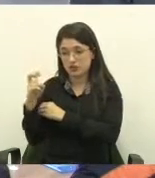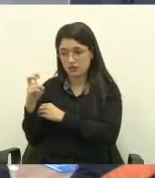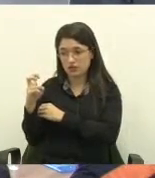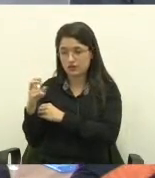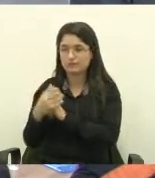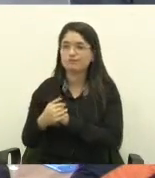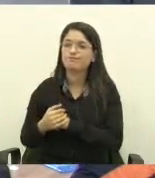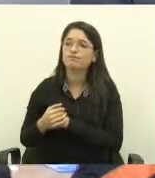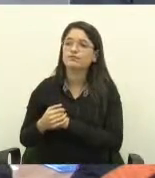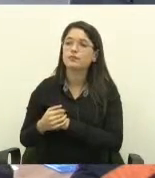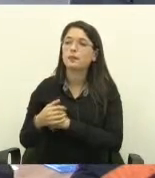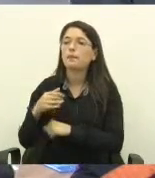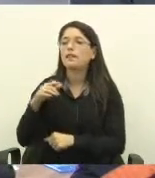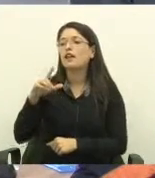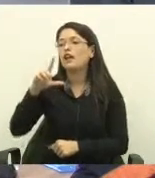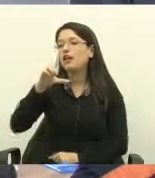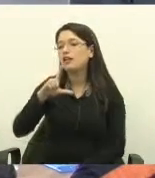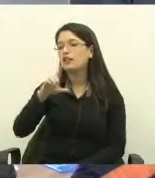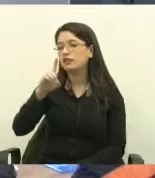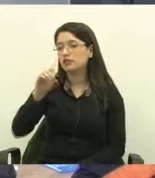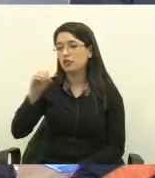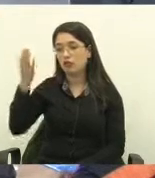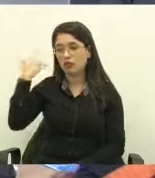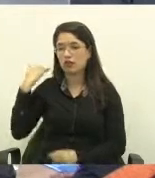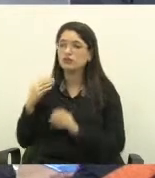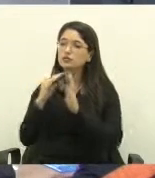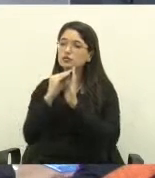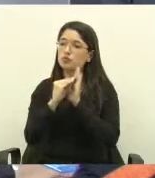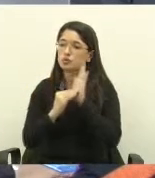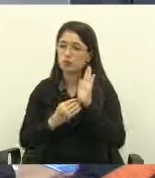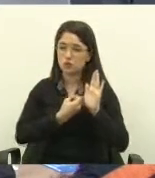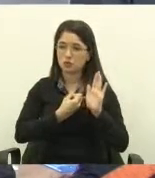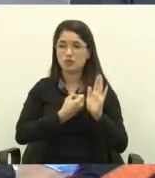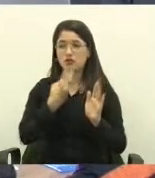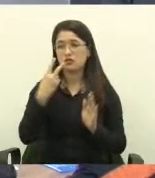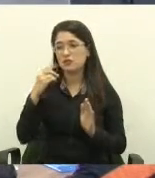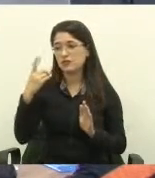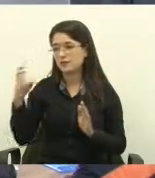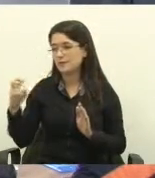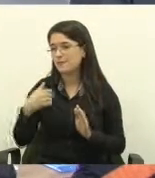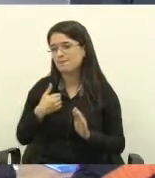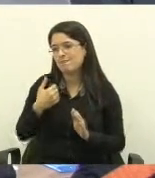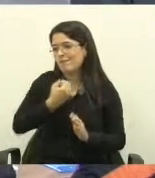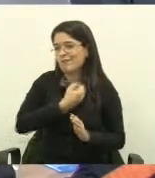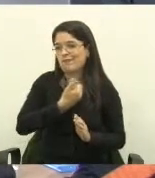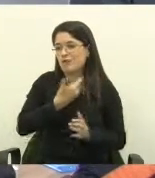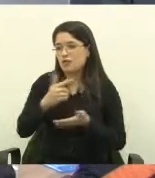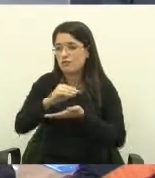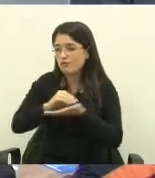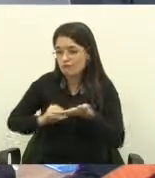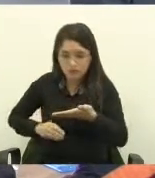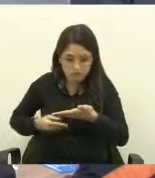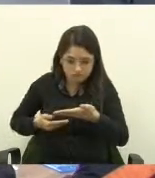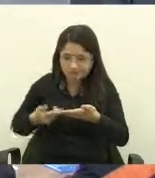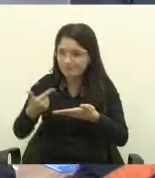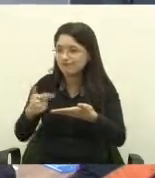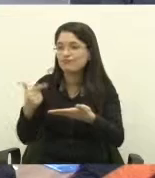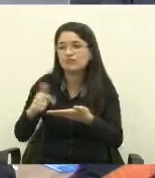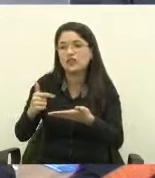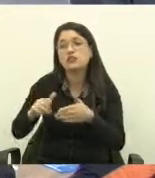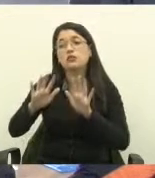2015. Quanto aos dados da LDO 2015, vereador, eu não tenho eles aqui e tenho